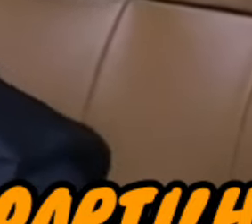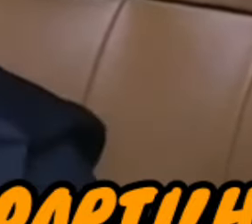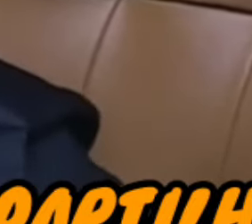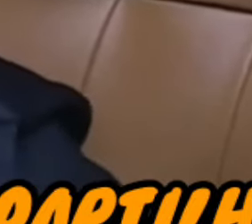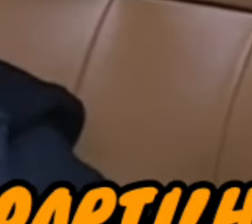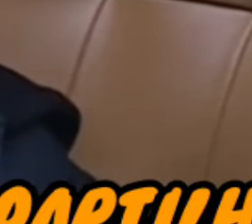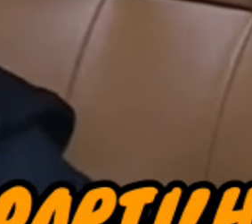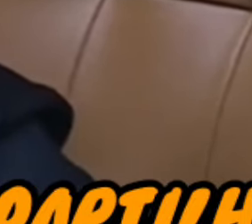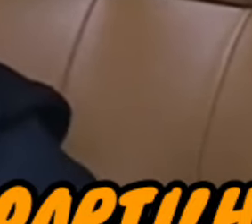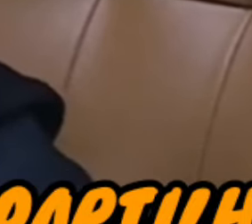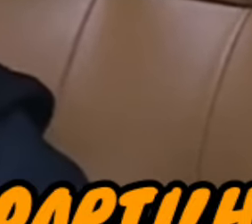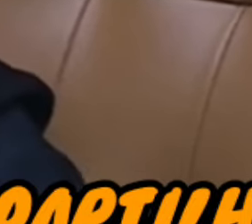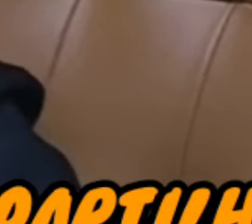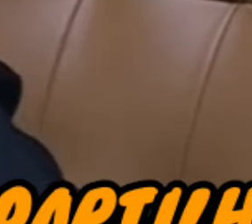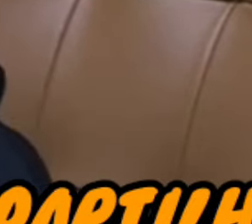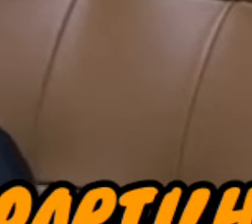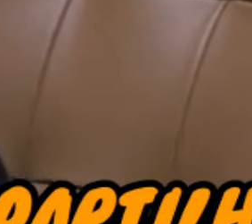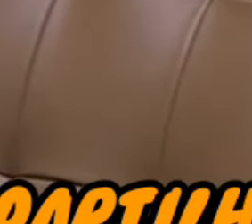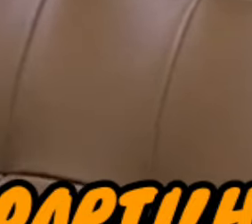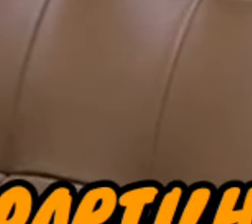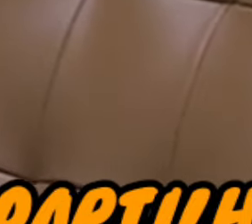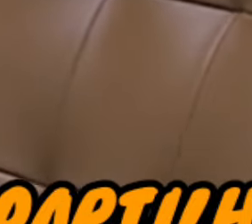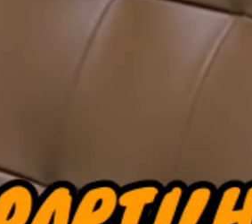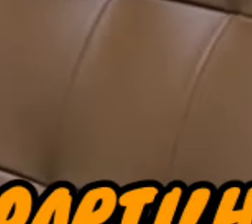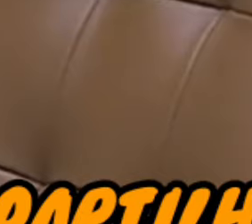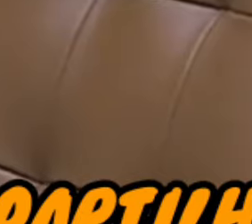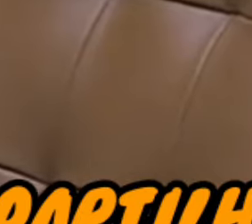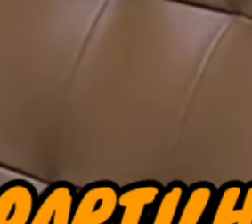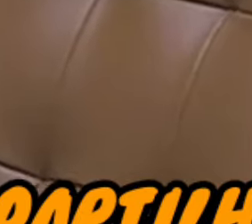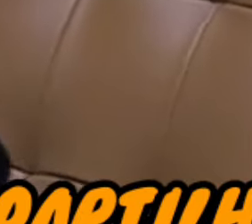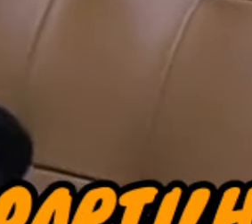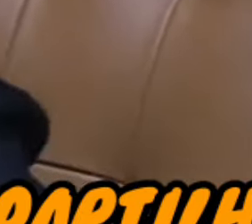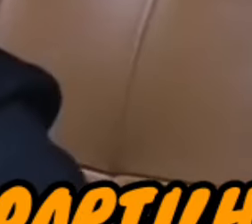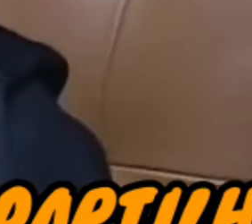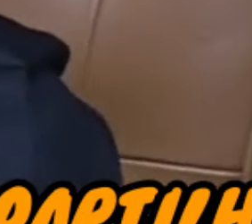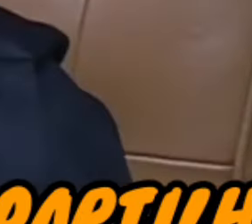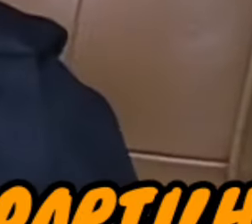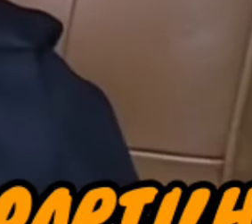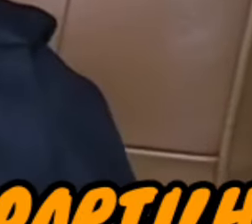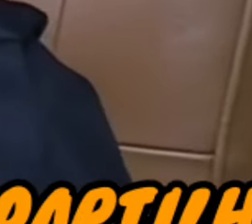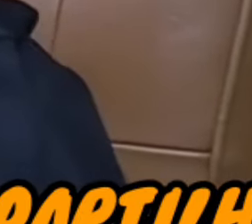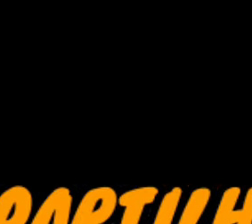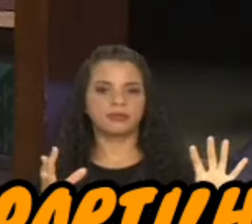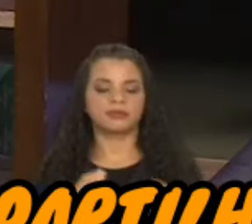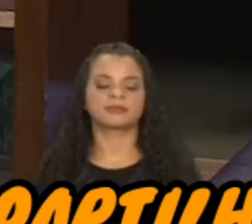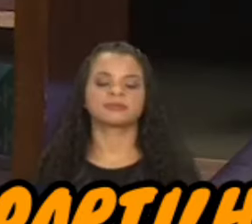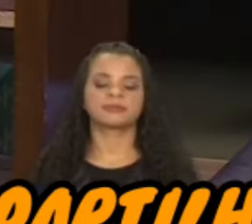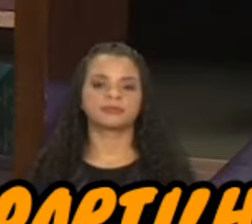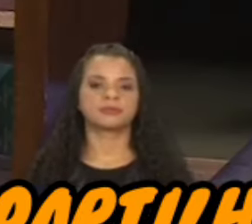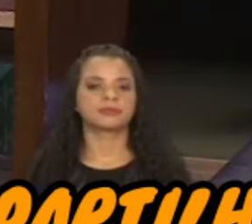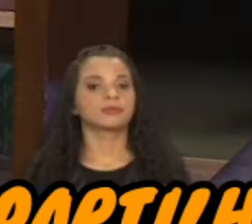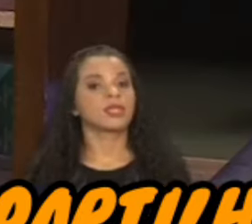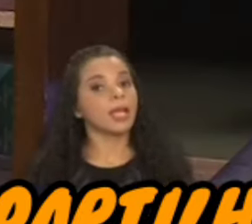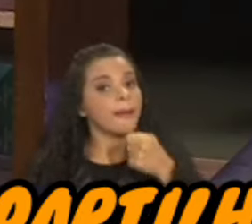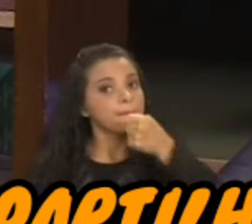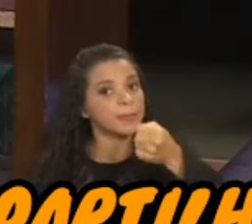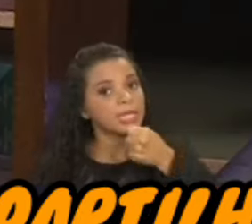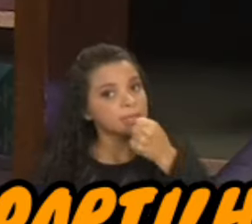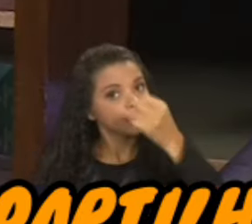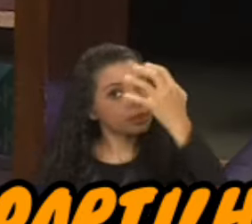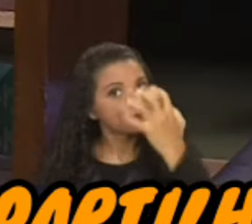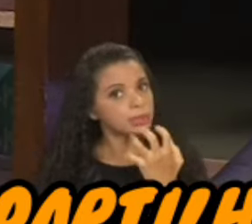para perguntar se a vacina era boa ou ruim. Eu tenho certeza que se a ciência autorizou... É, meu